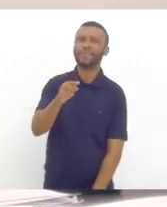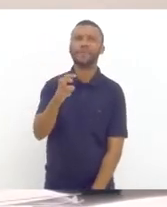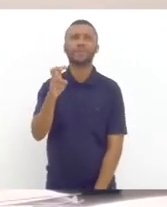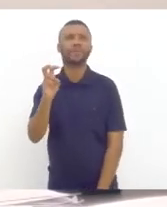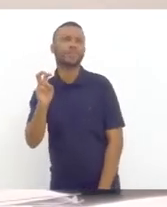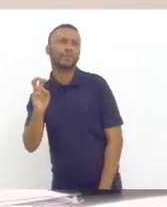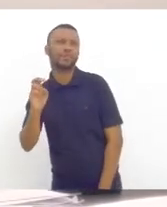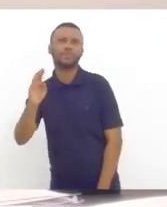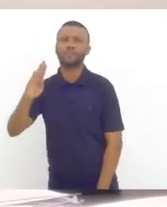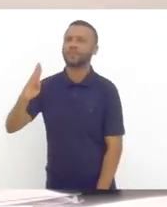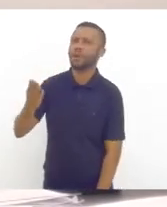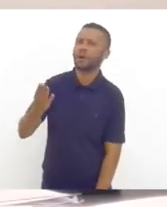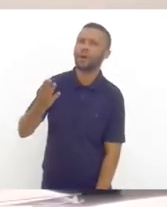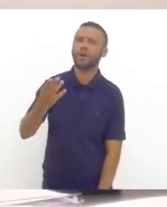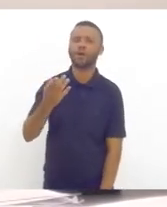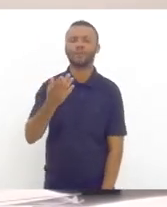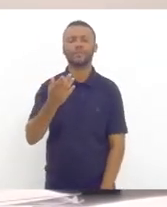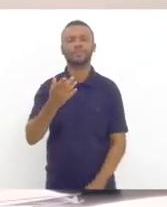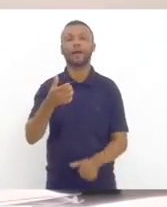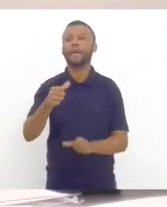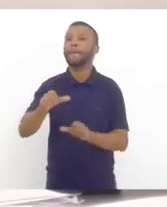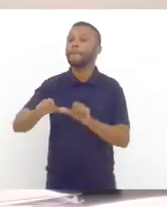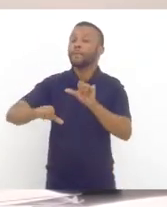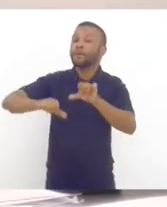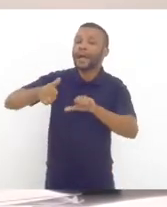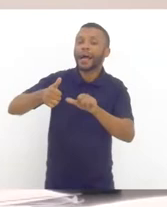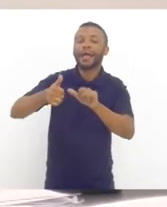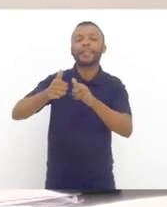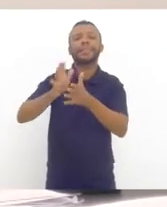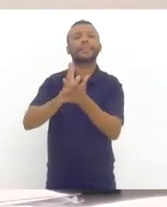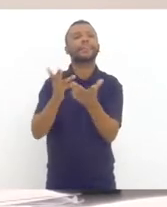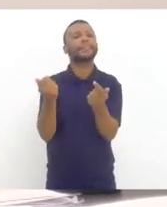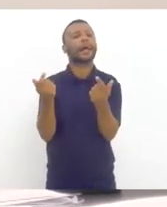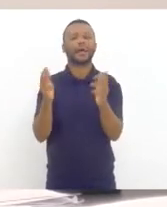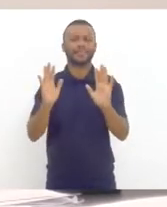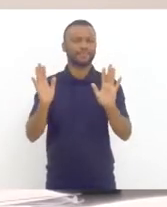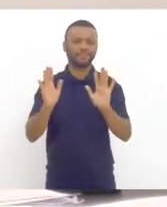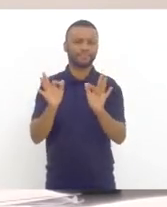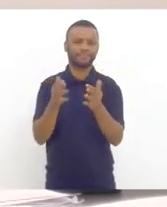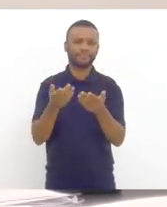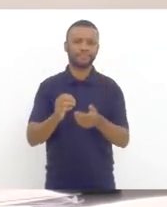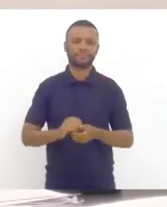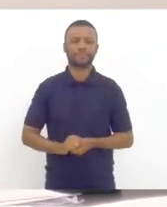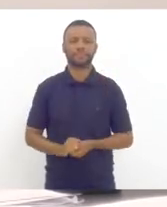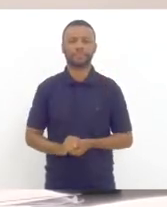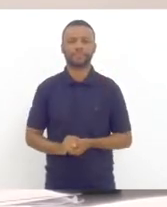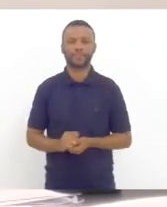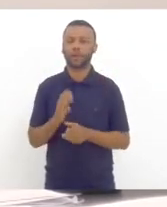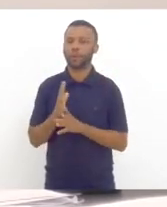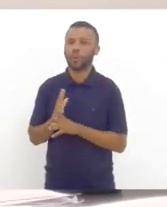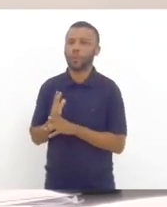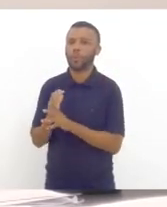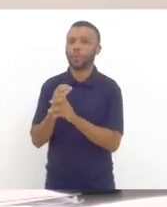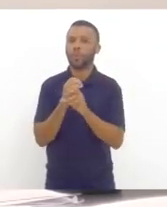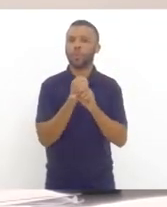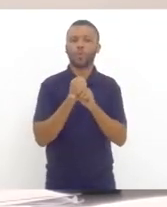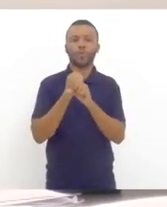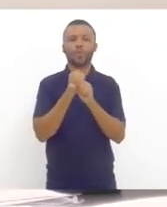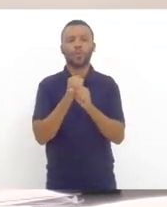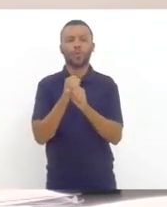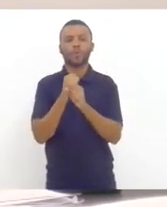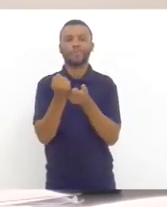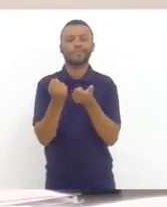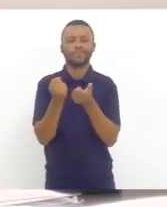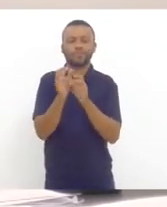7,5, é 8,5, não vai alterar basicamente grandes coisas. Numa conta muito grosseira,